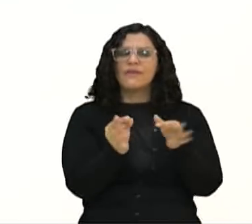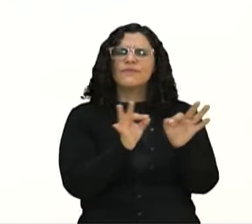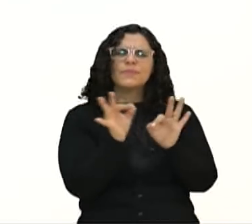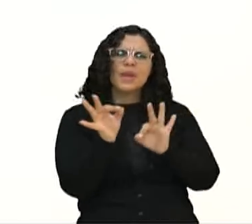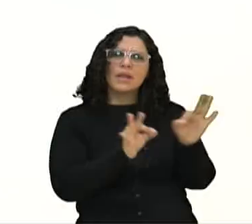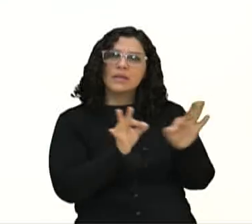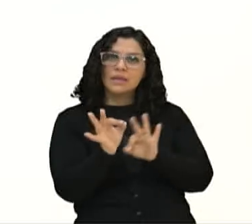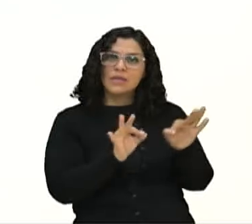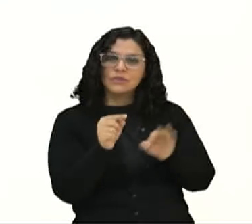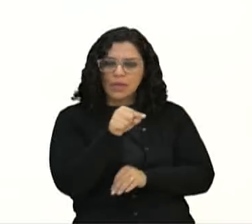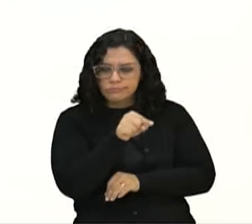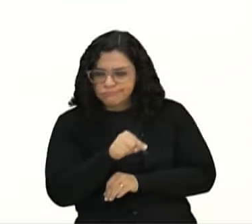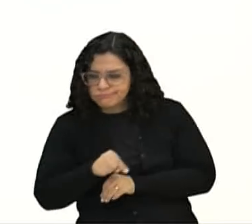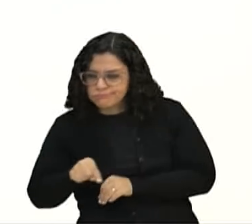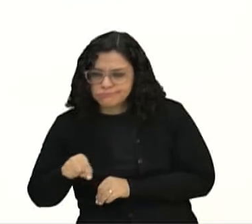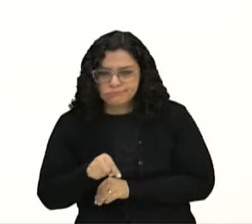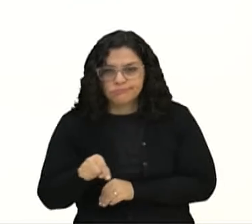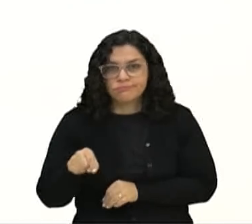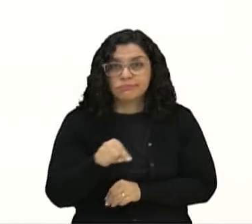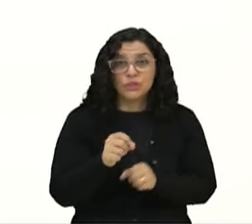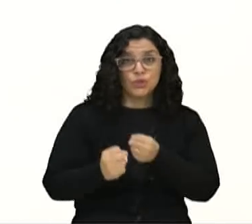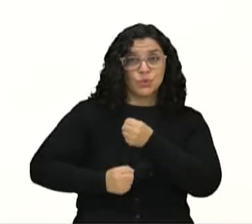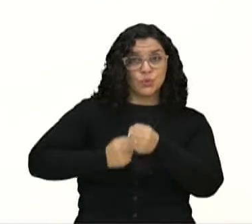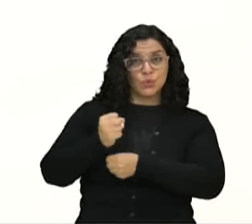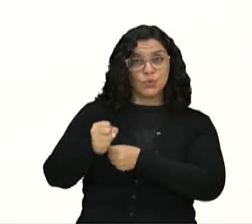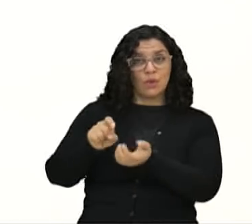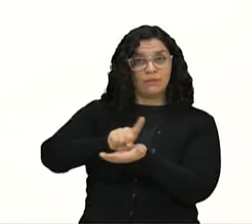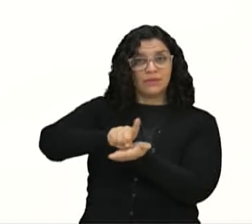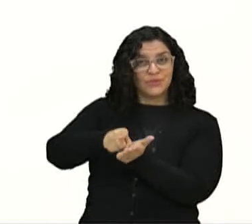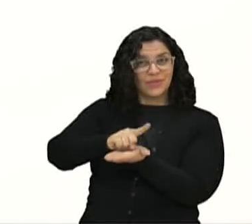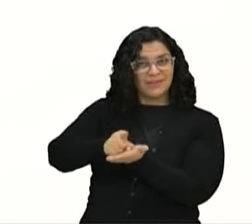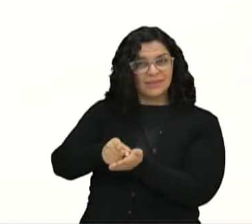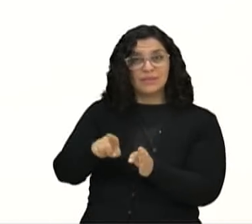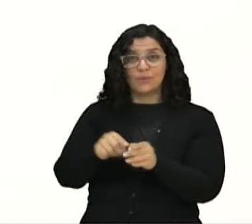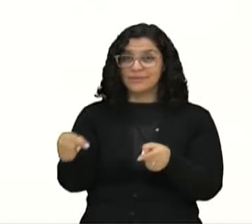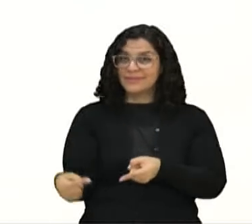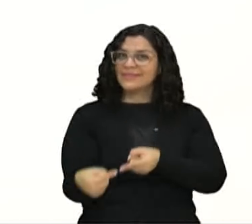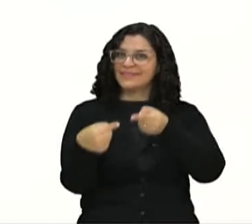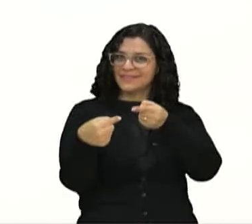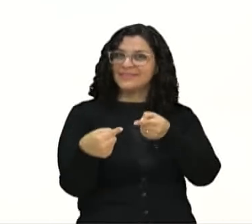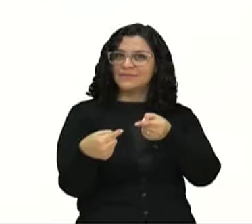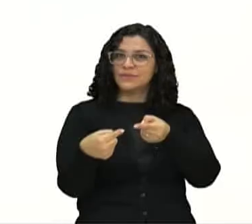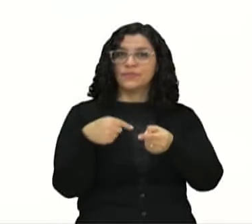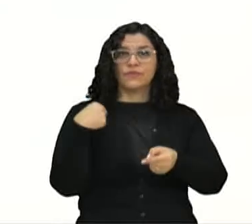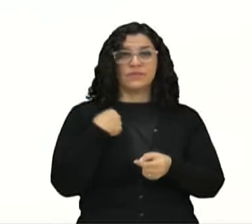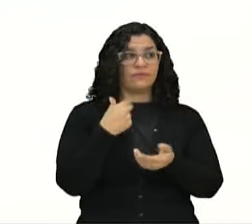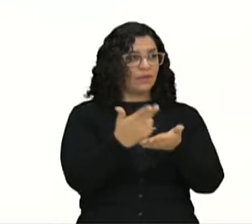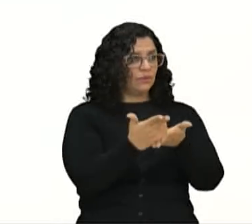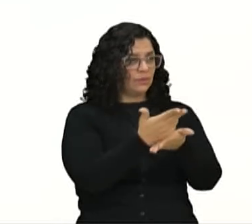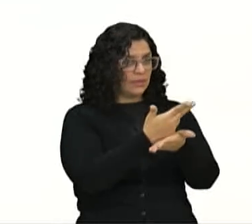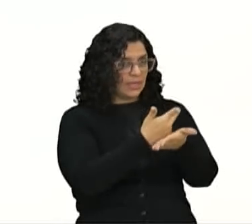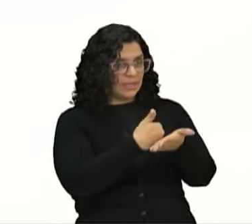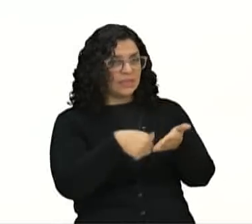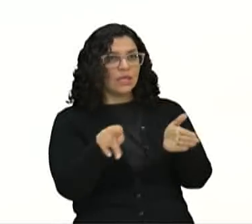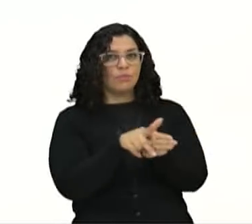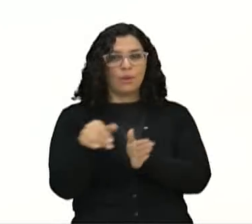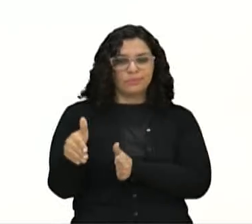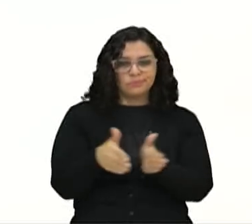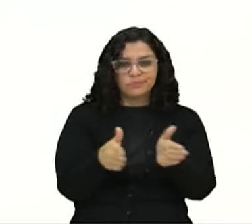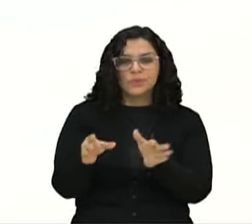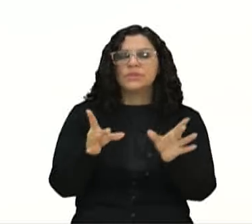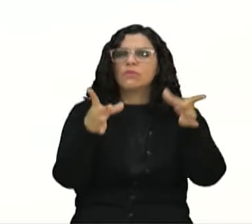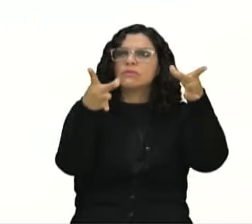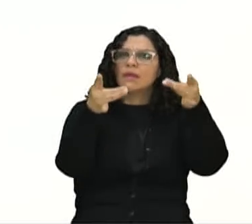envolvendo atividades de corrida de orientação. Olha só que desafio grande. Faça um desenho do circuito mostrando